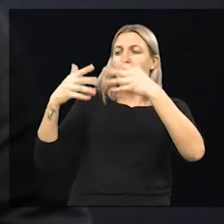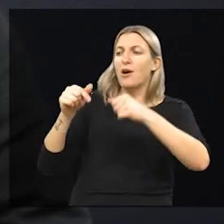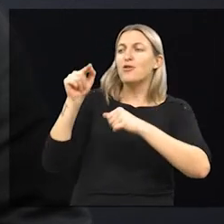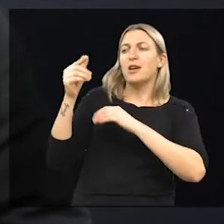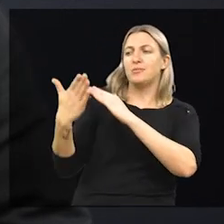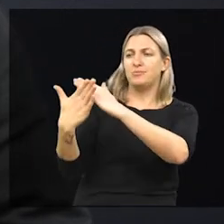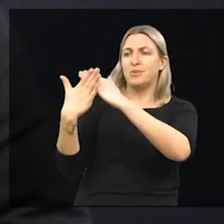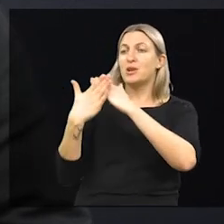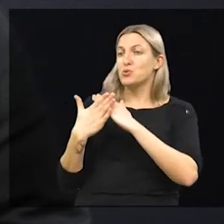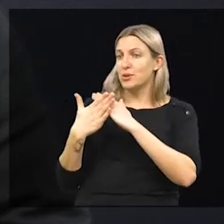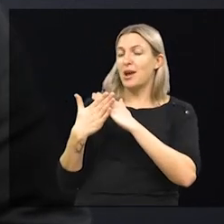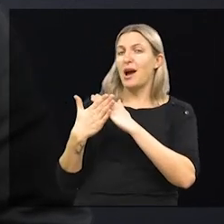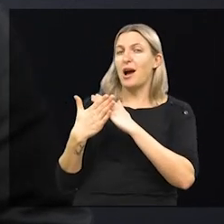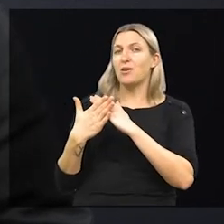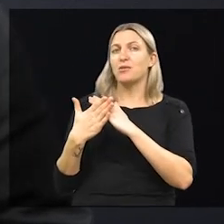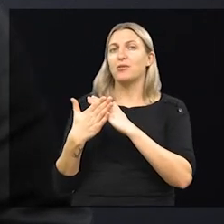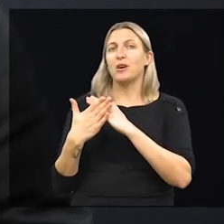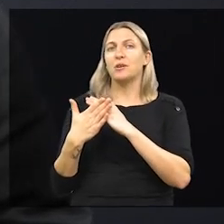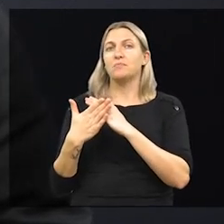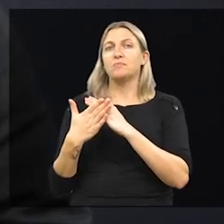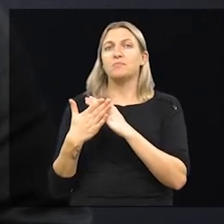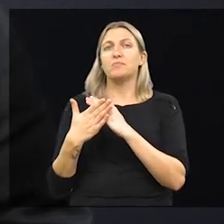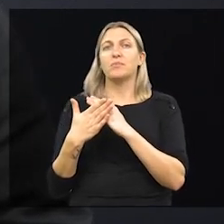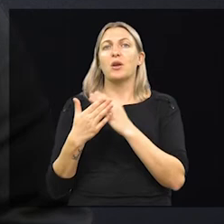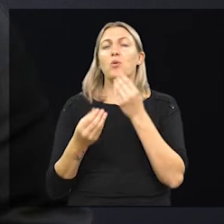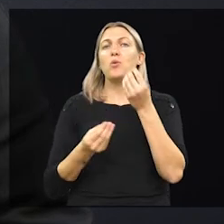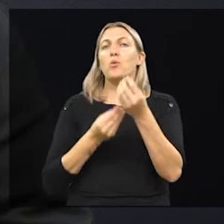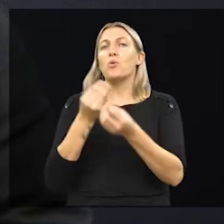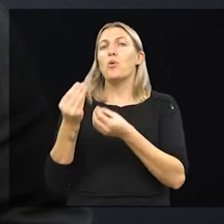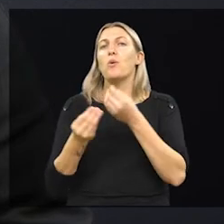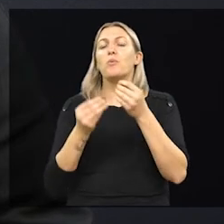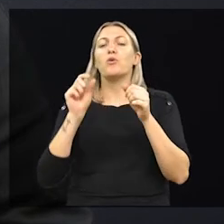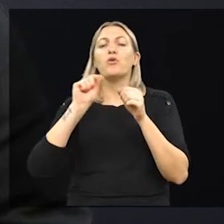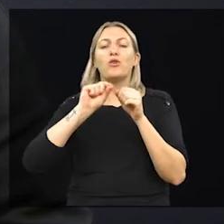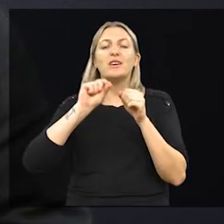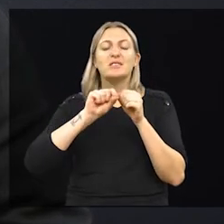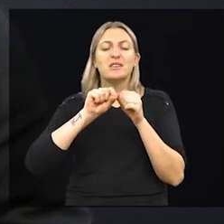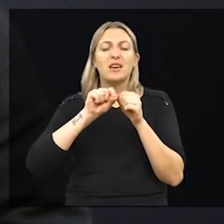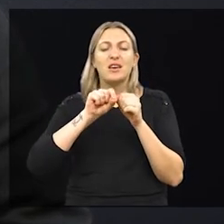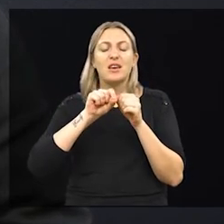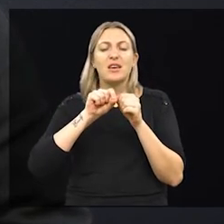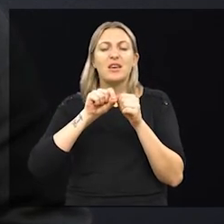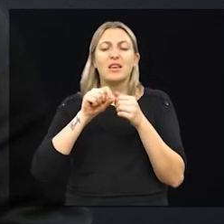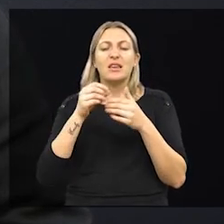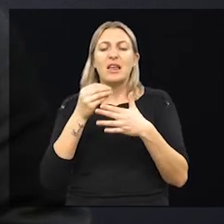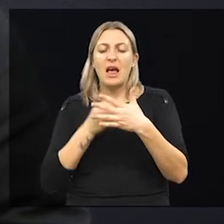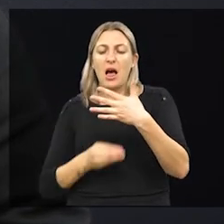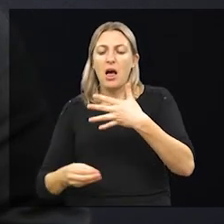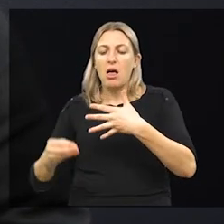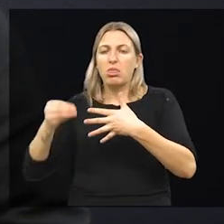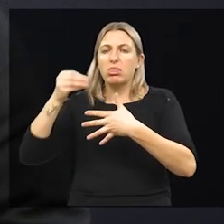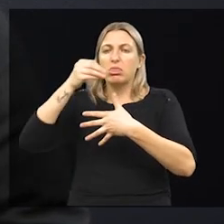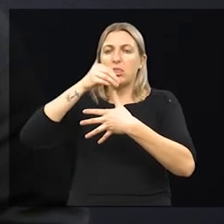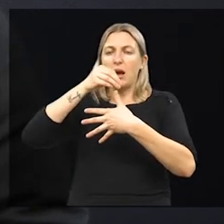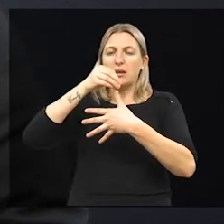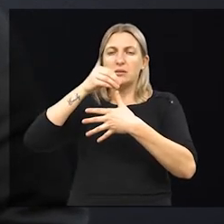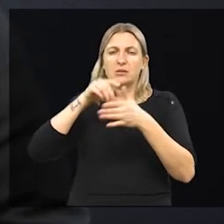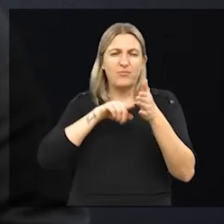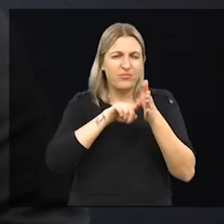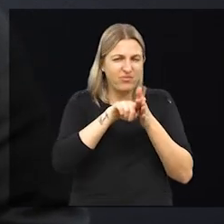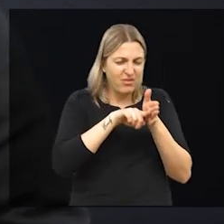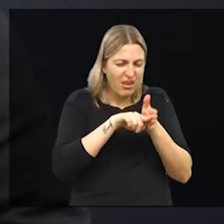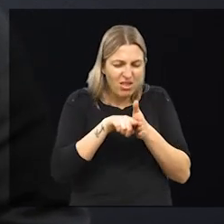de alimentos nem tão assim ele ele queria muito me ajudado mas ele não sabia muito bem como